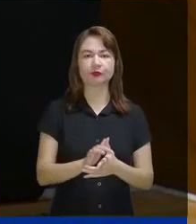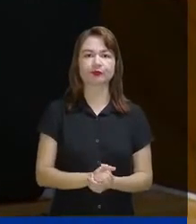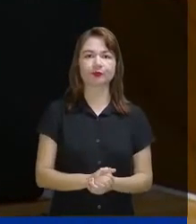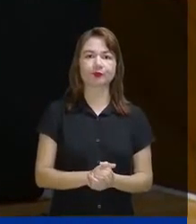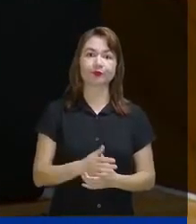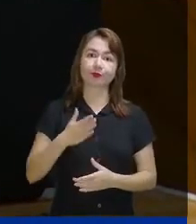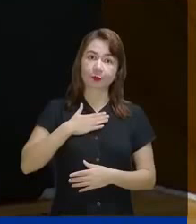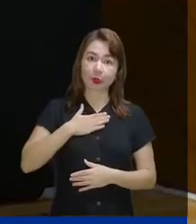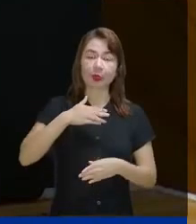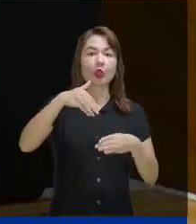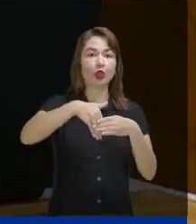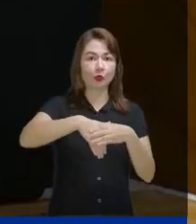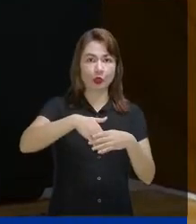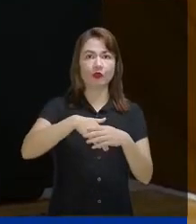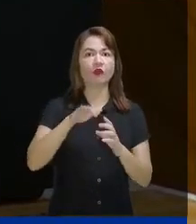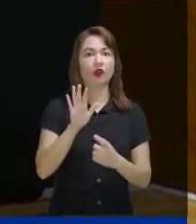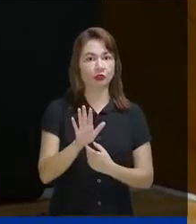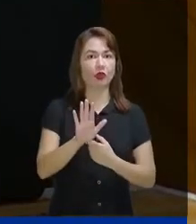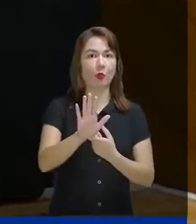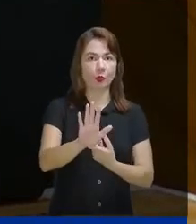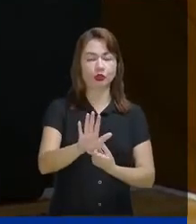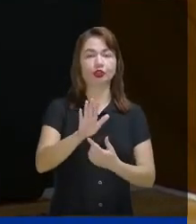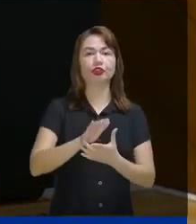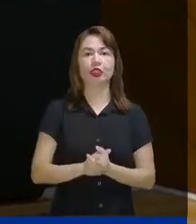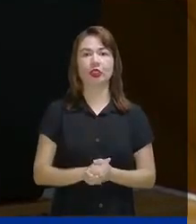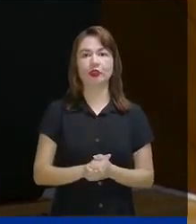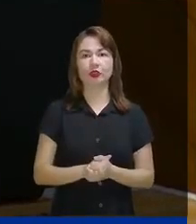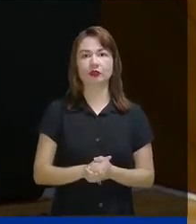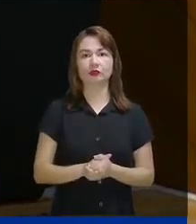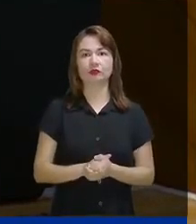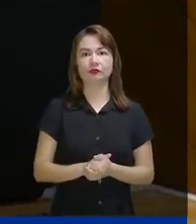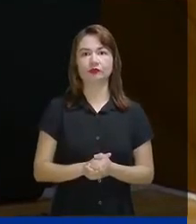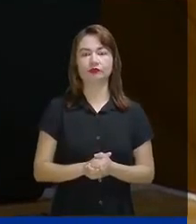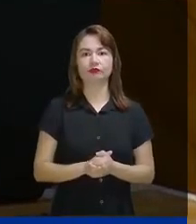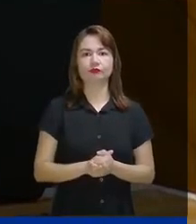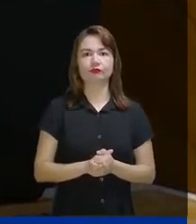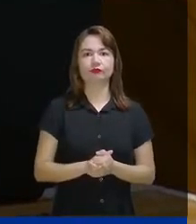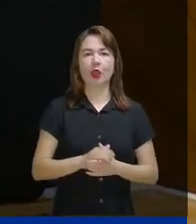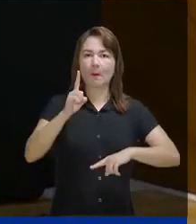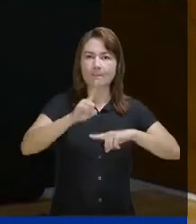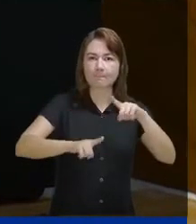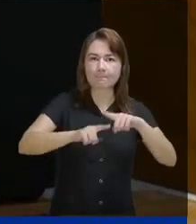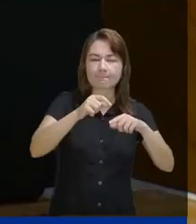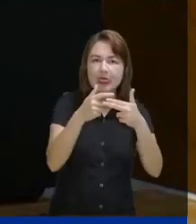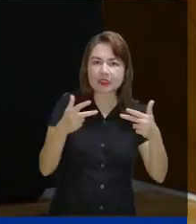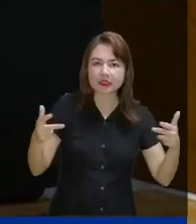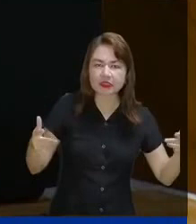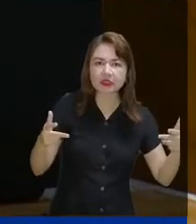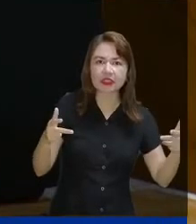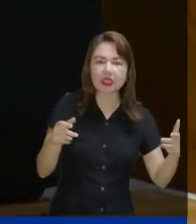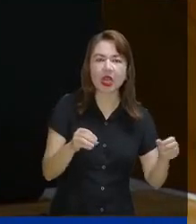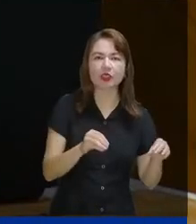Inclusive, no meu voto, eu mostrei lá, ele demonstrando o transporte do material.